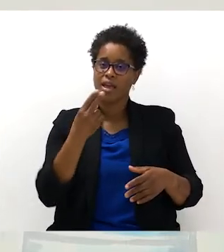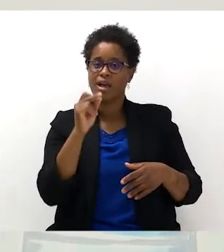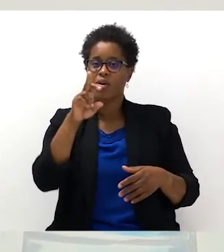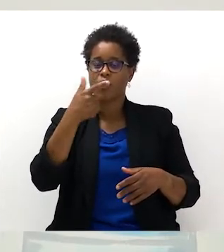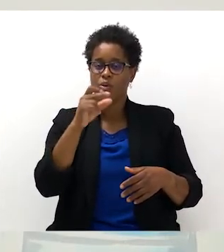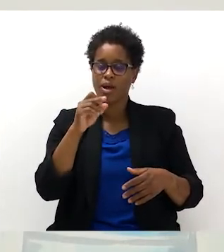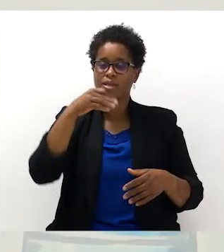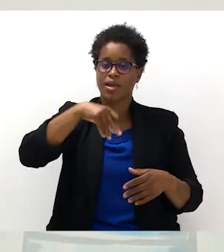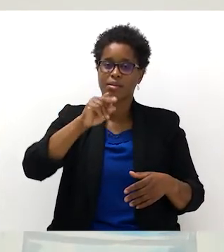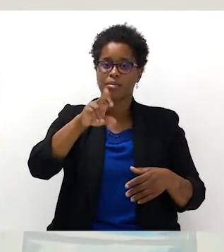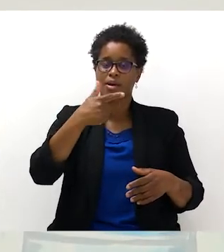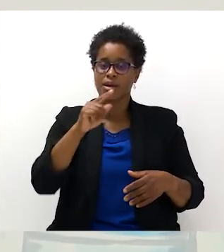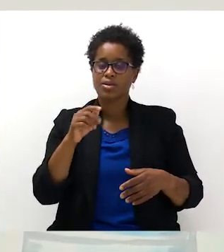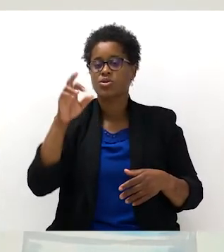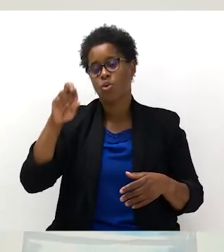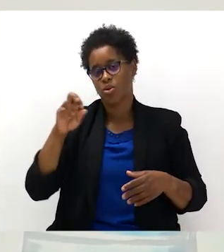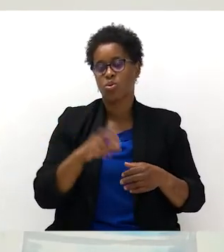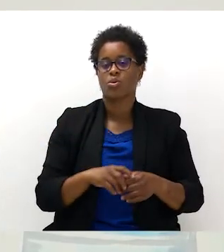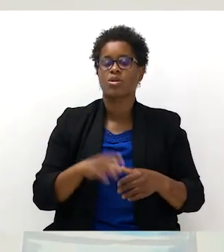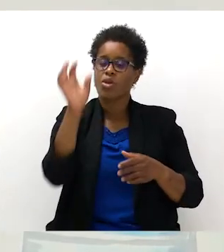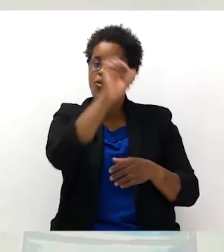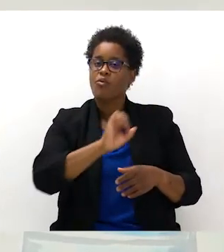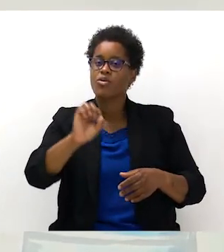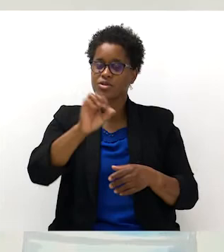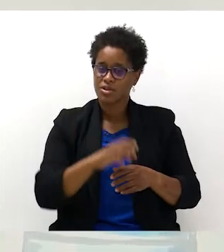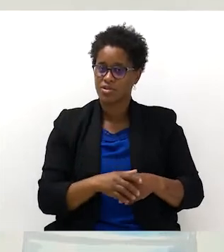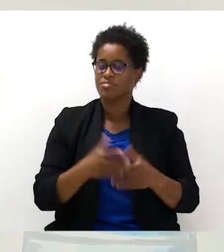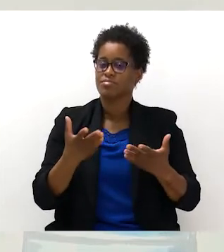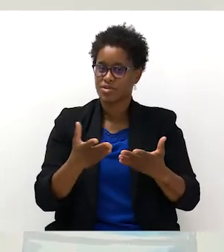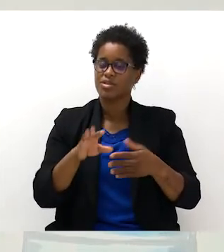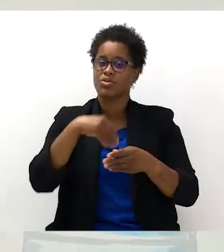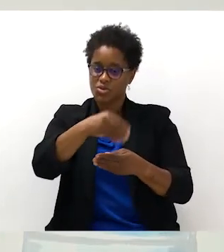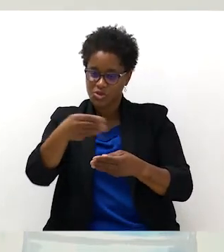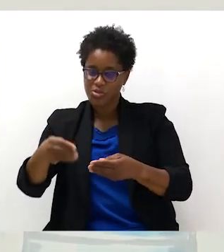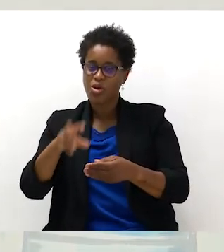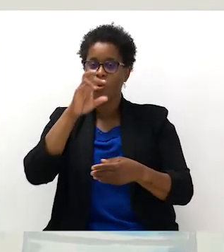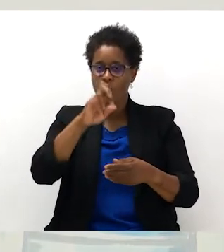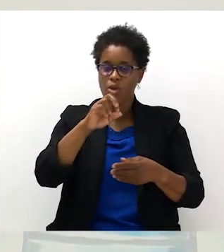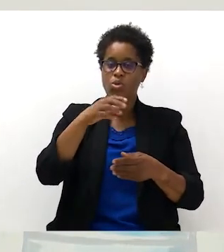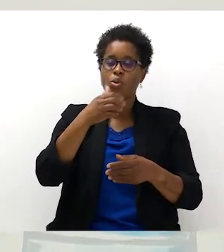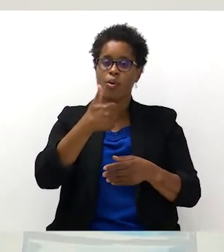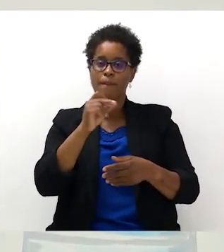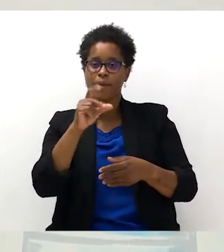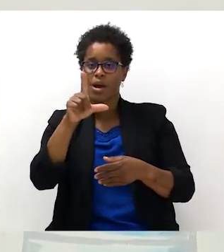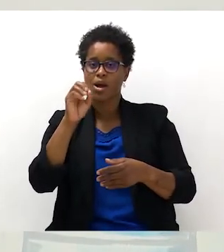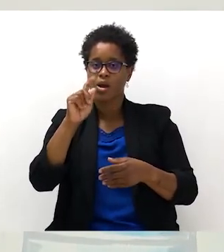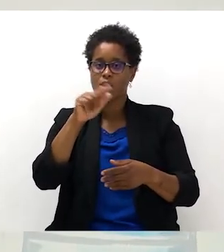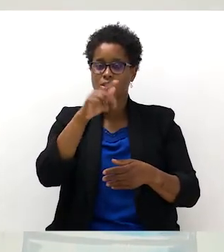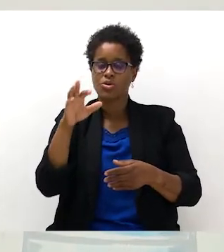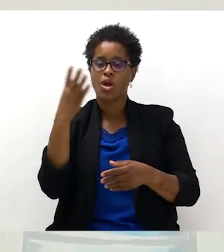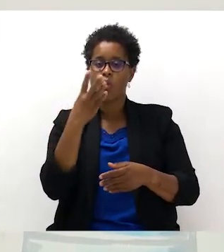de 8. Então, significa que vocês distribuíram 8 balões a